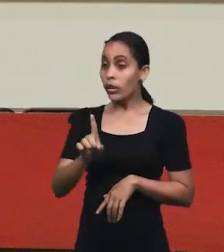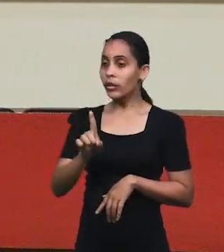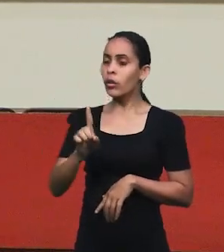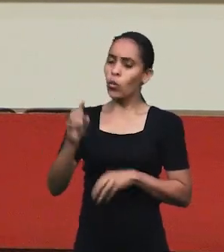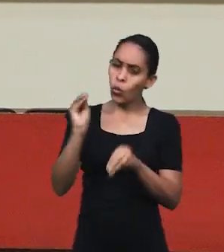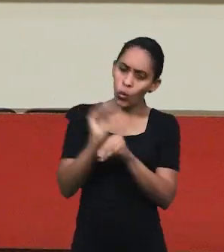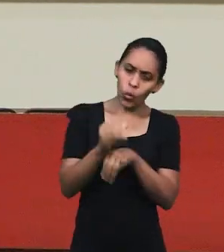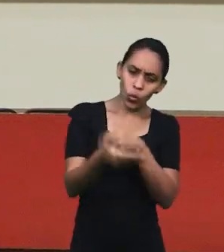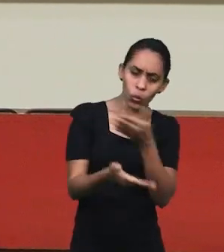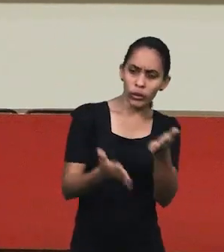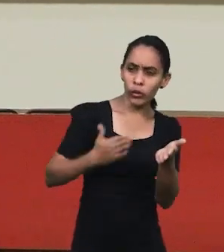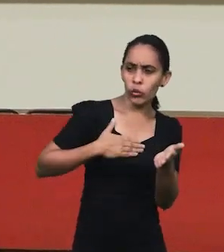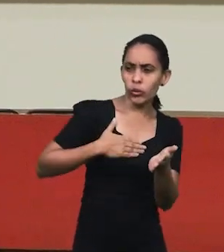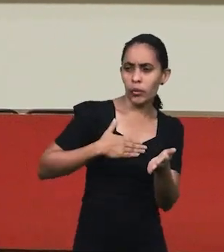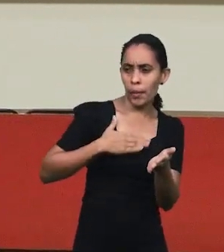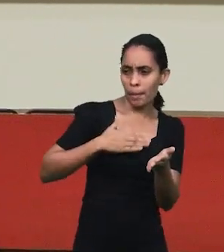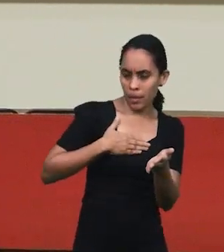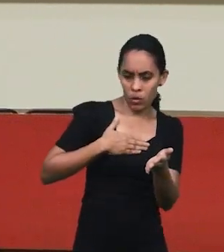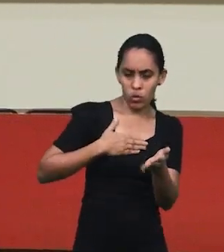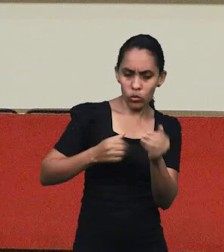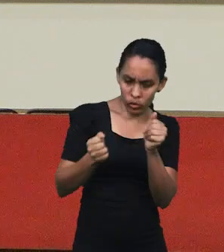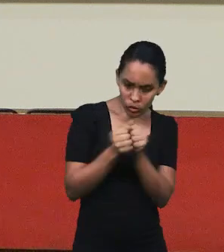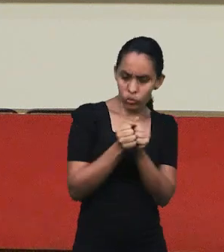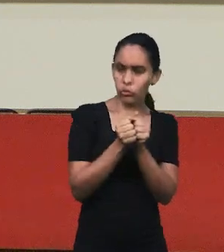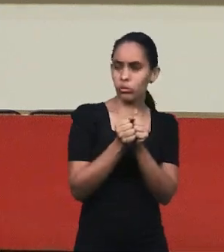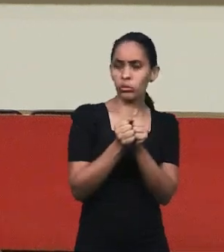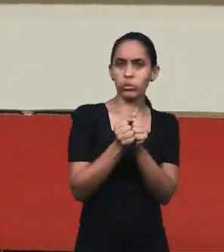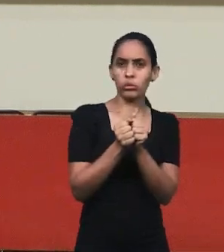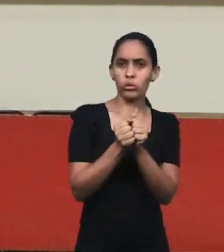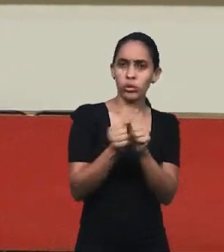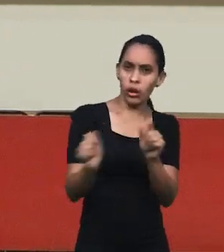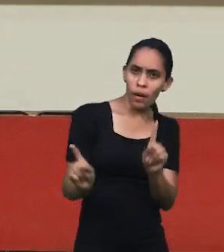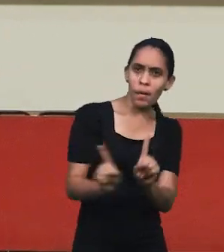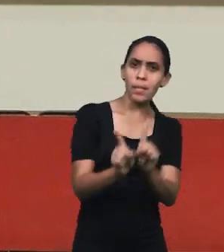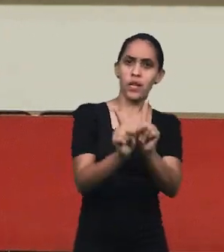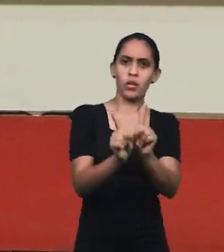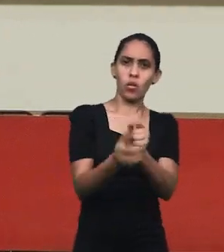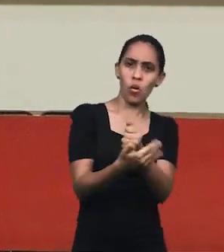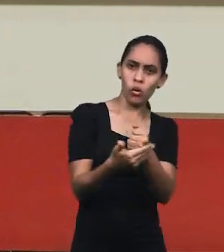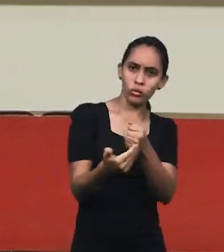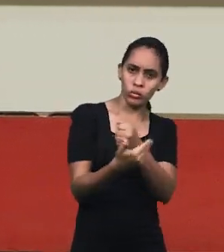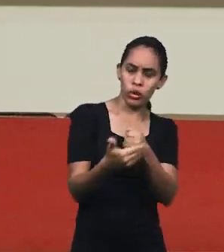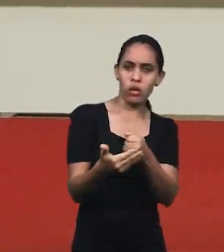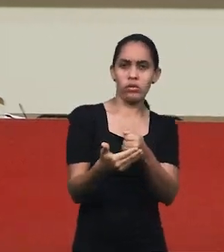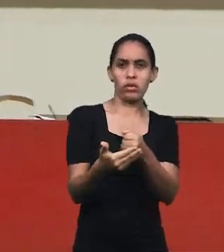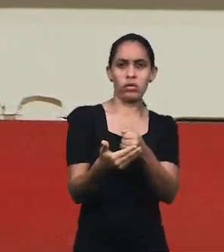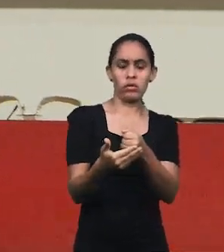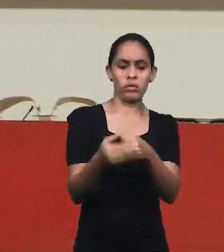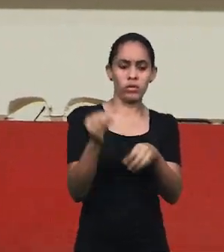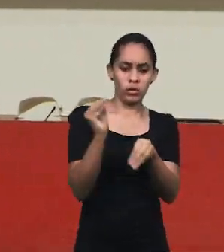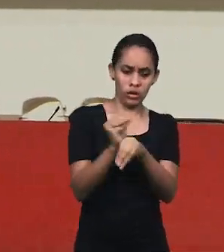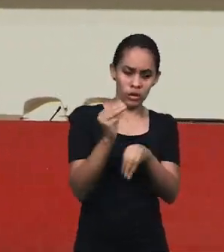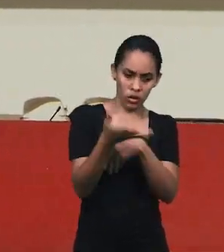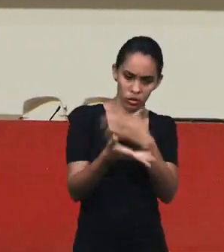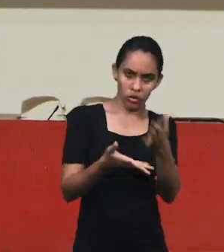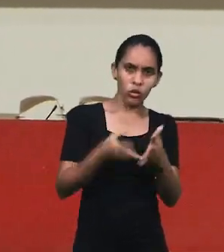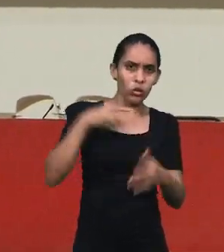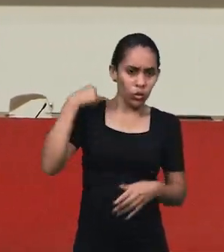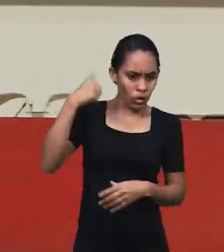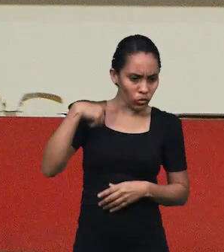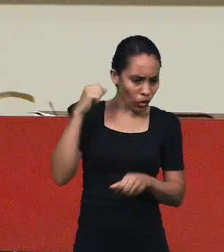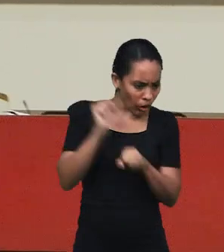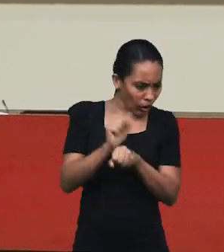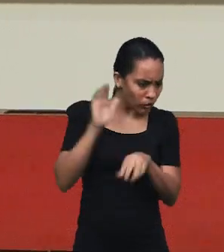deles. Cuida dos meus. Anda com eles. Seja o consolador deles.